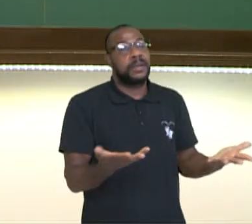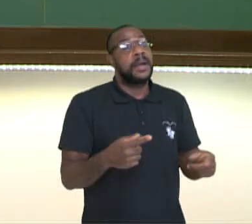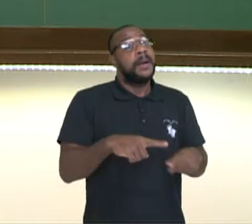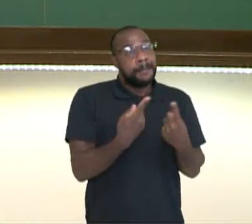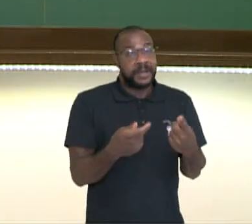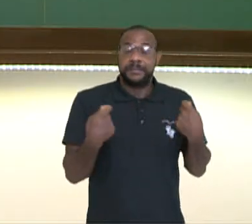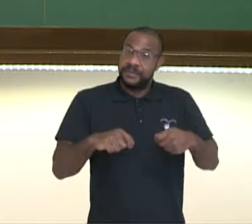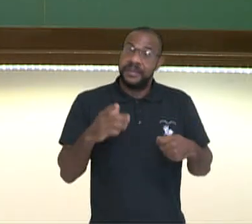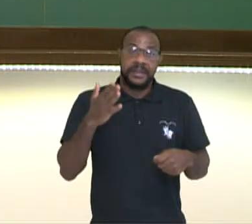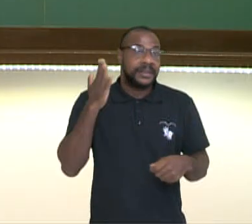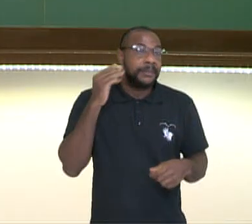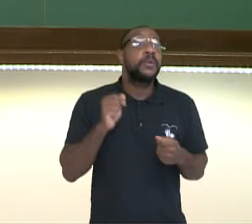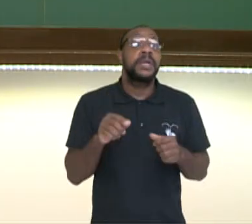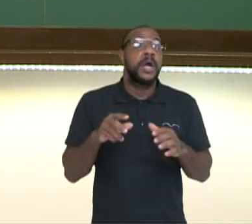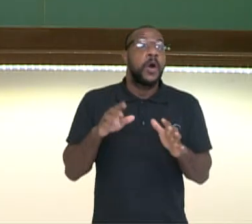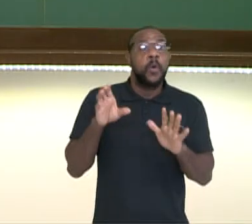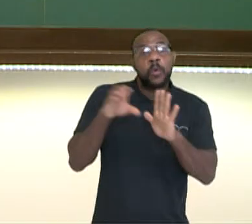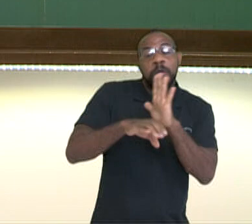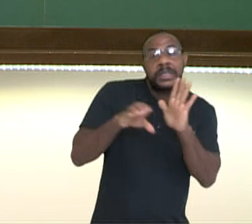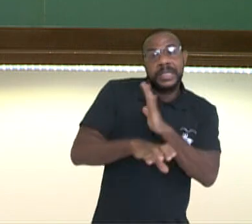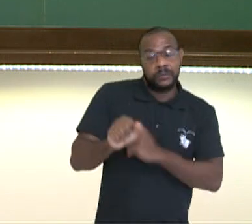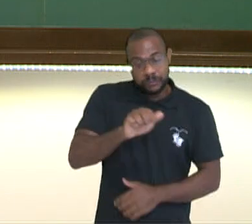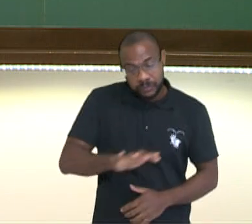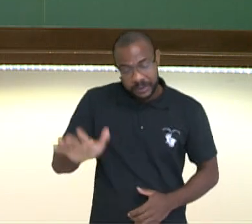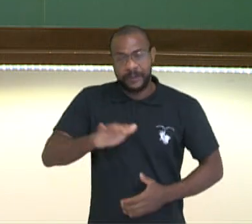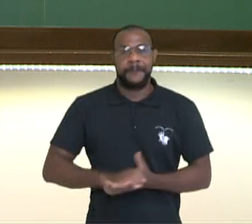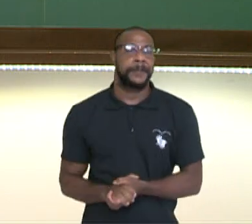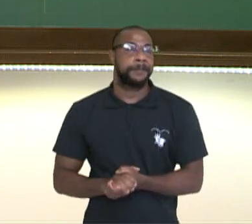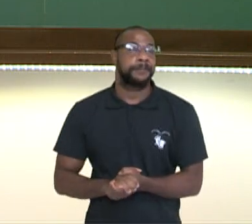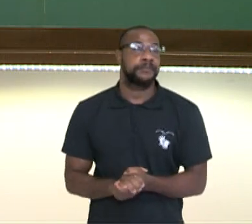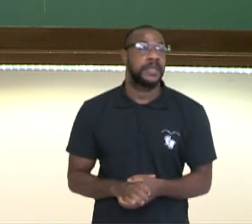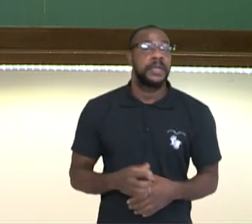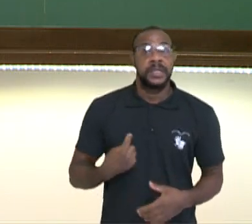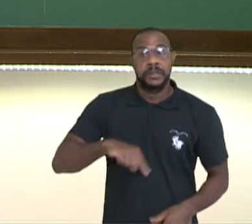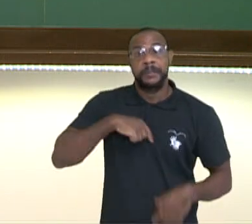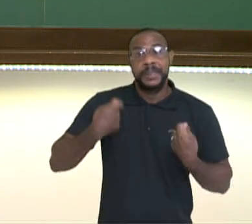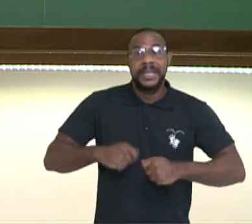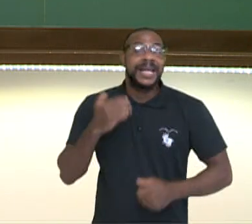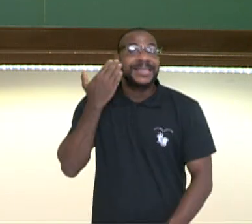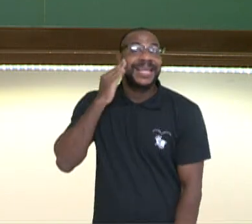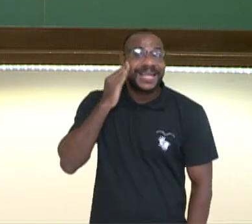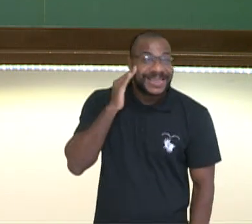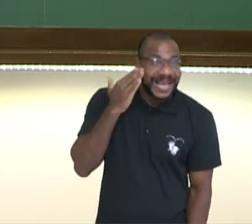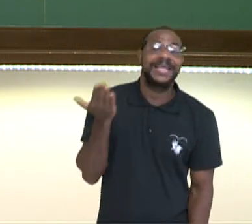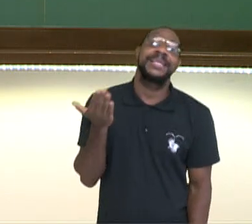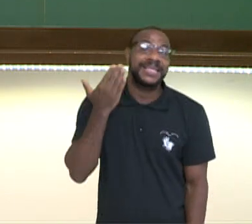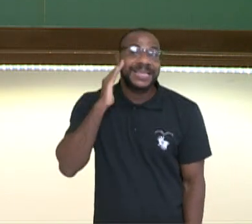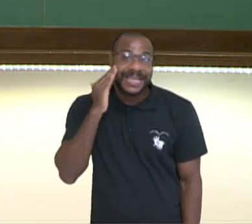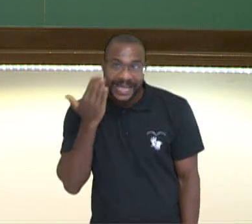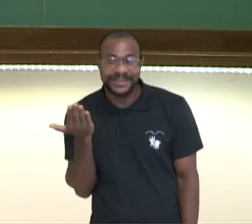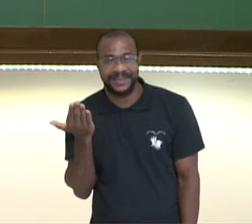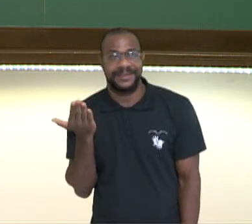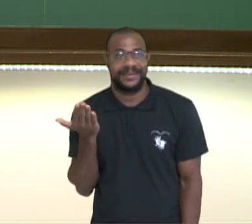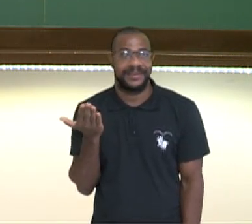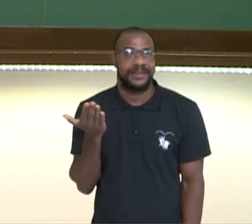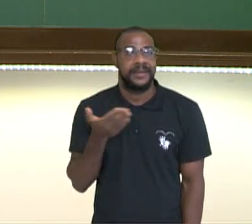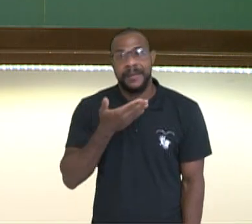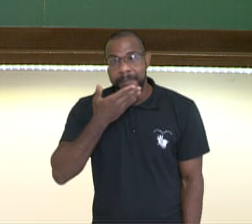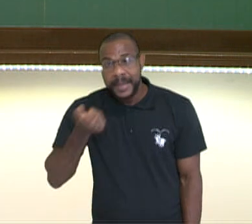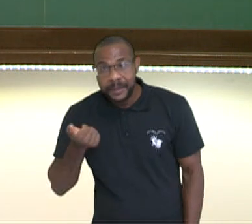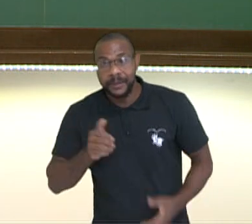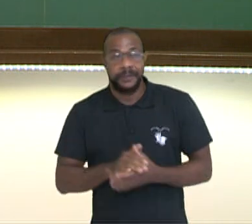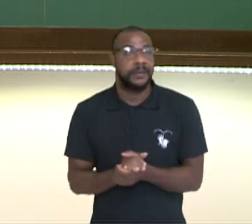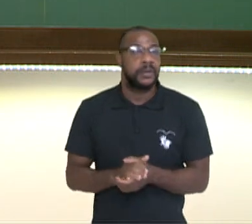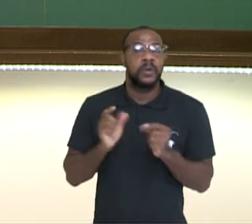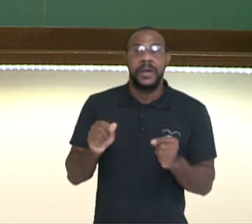Então é importante perceber o seguinte, uma coisa é eu entender, numa linguagem mais genérica, o que são as coisas. Em